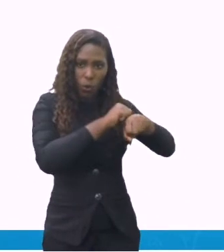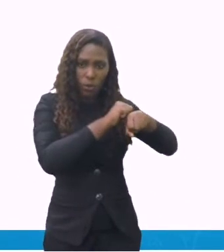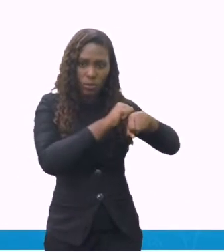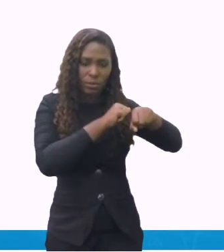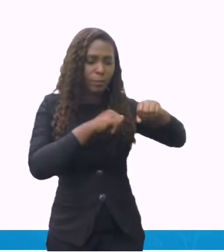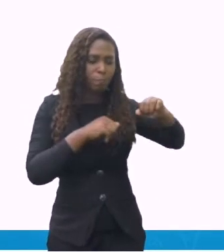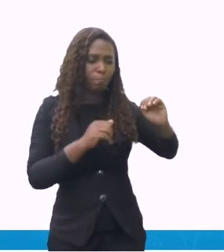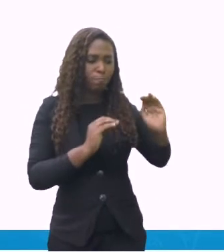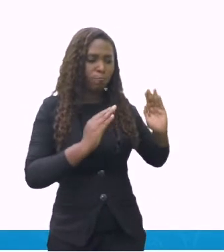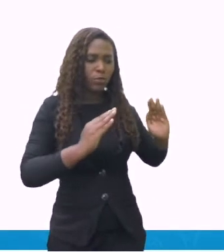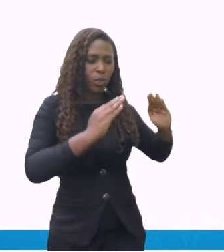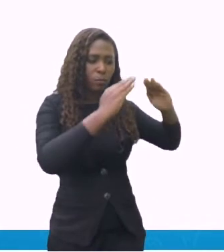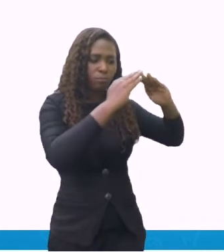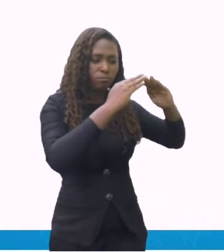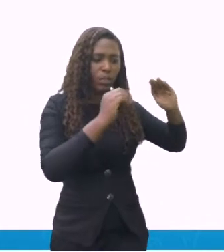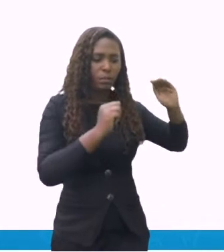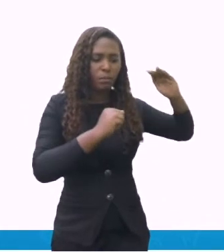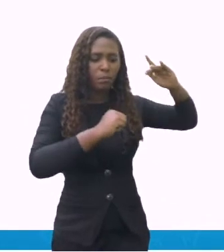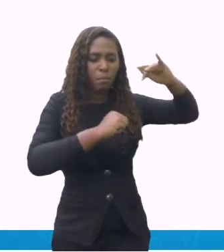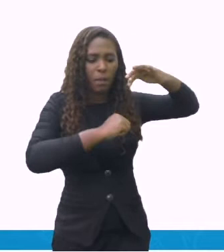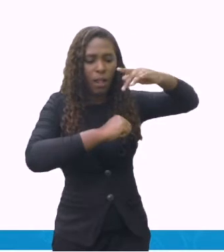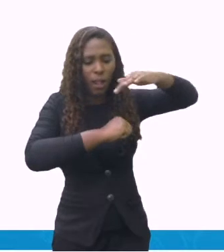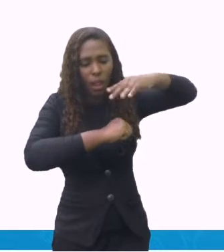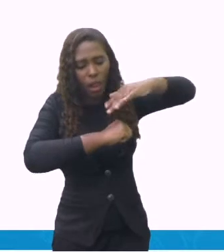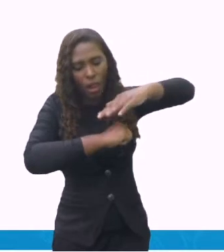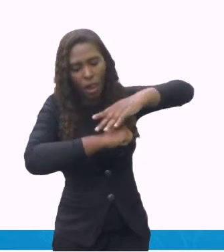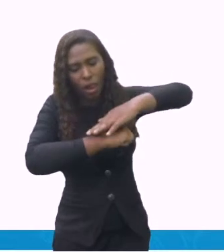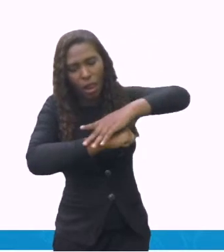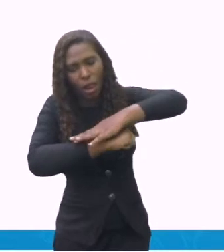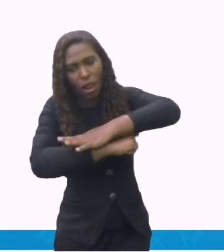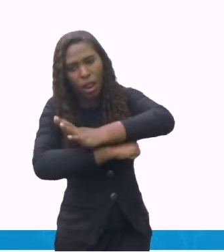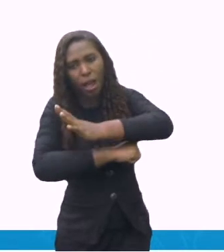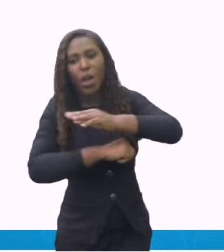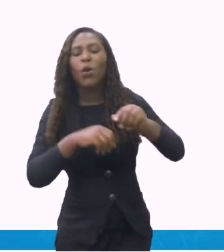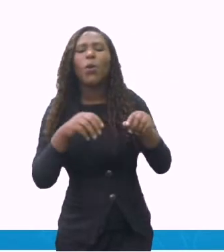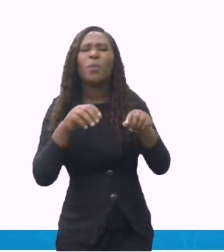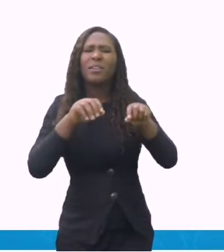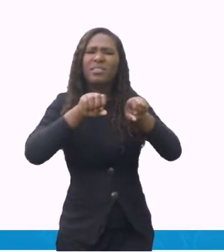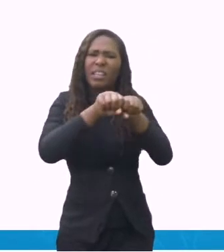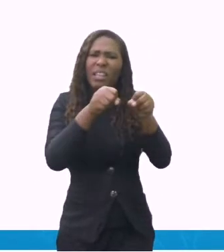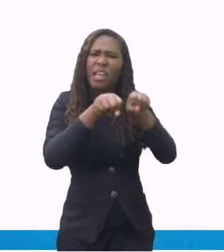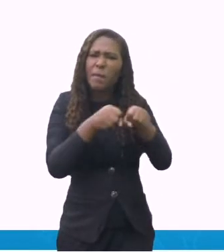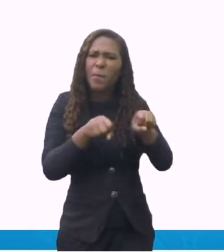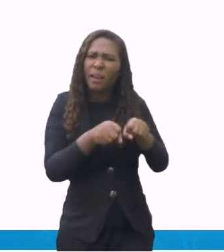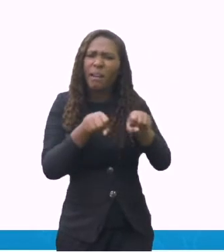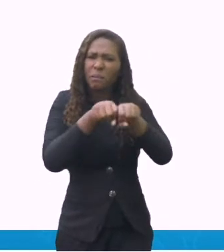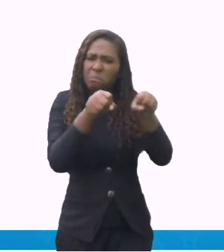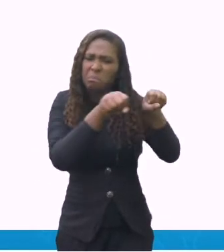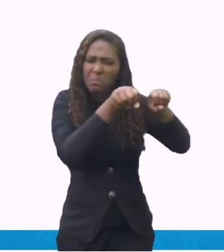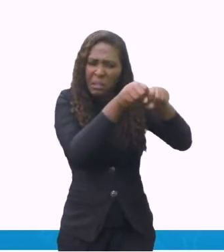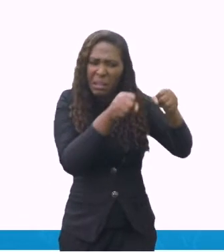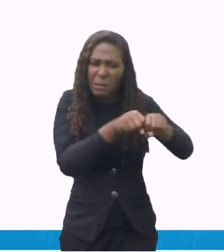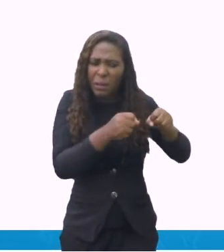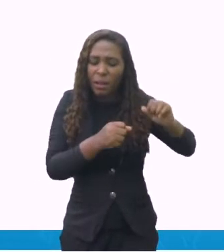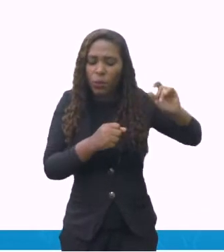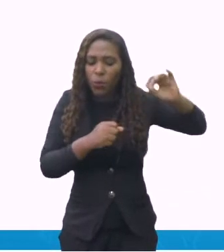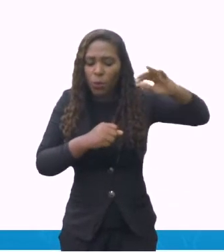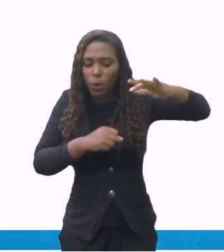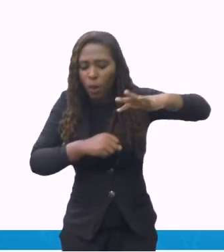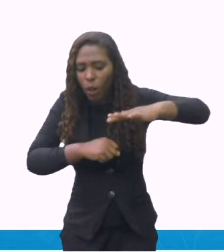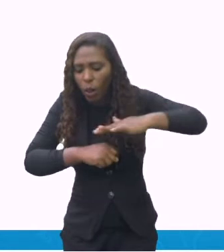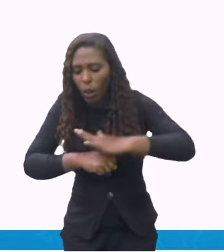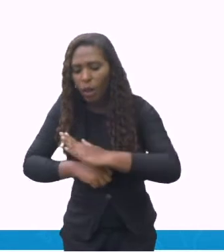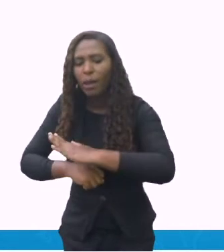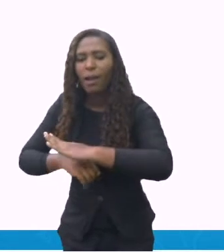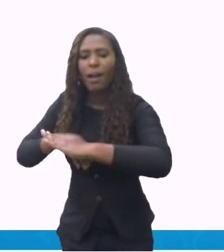o depósito de partículas, daí as rochas sedimentares. E